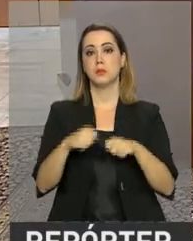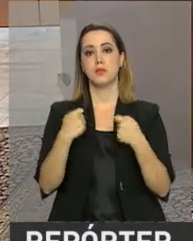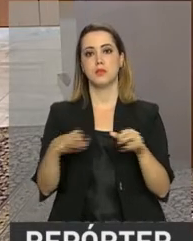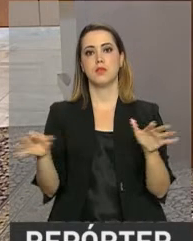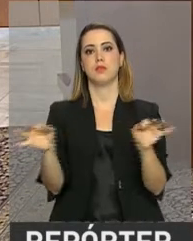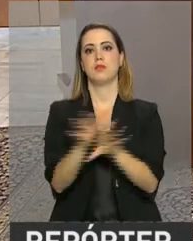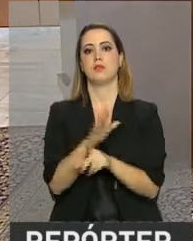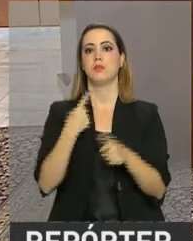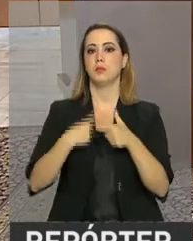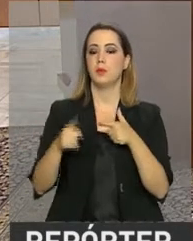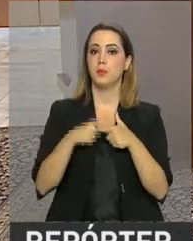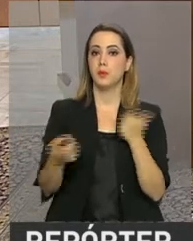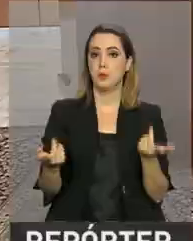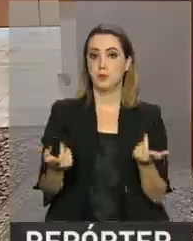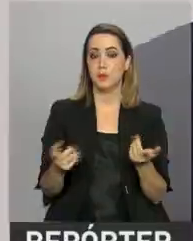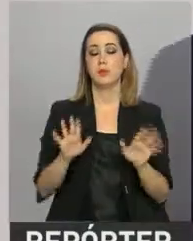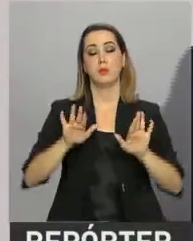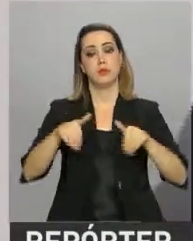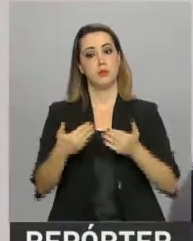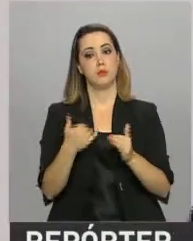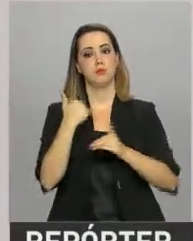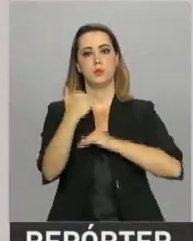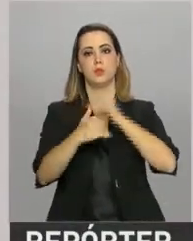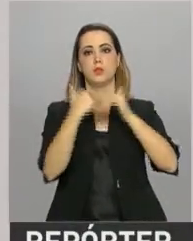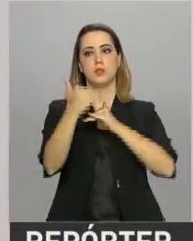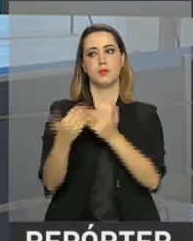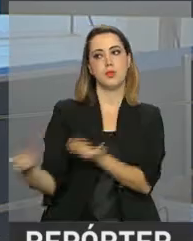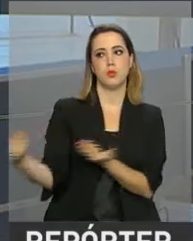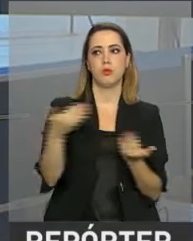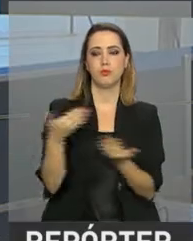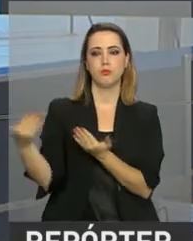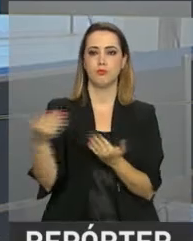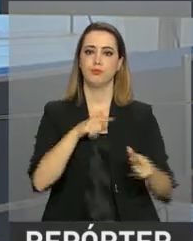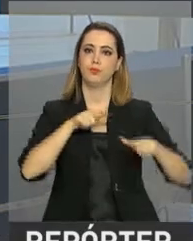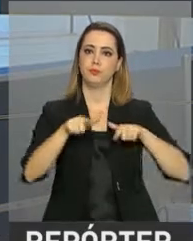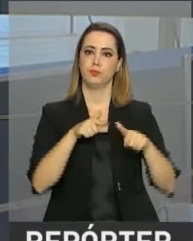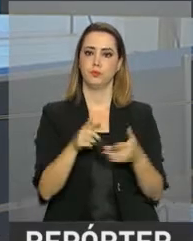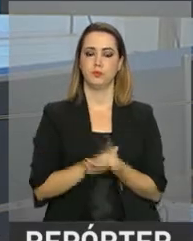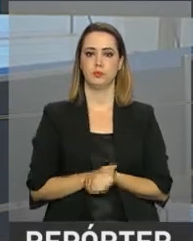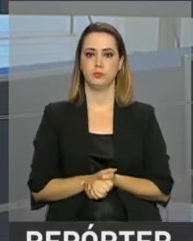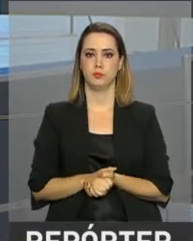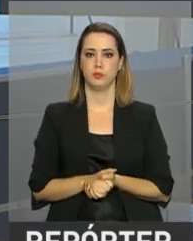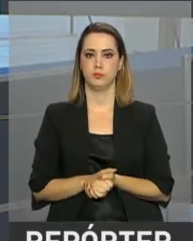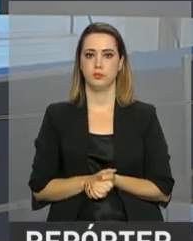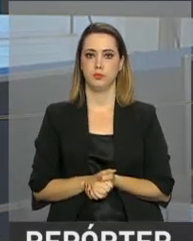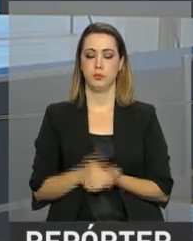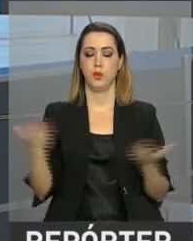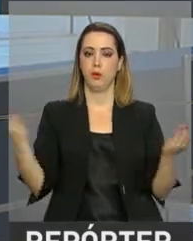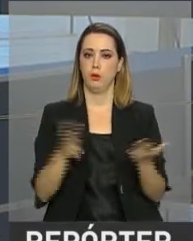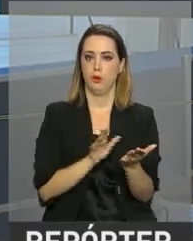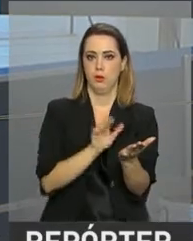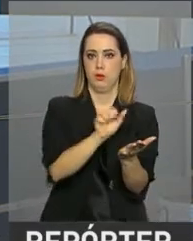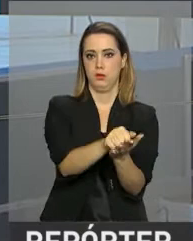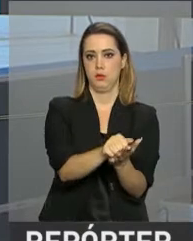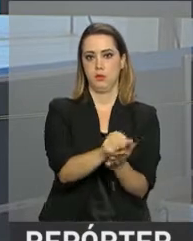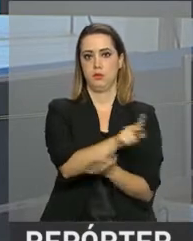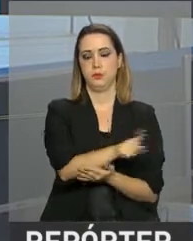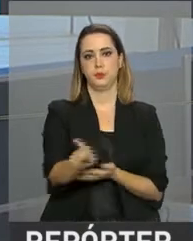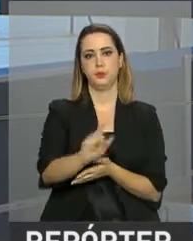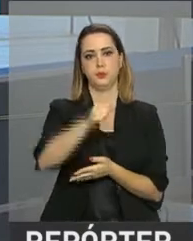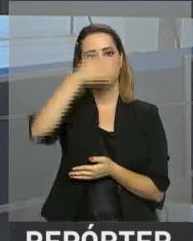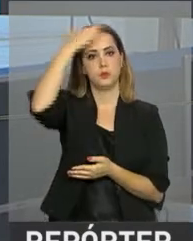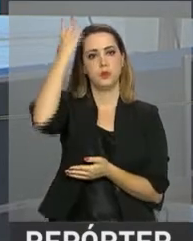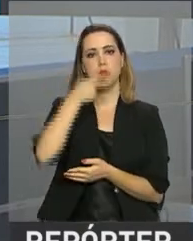recessão igual crescimento é que vem o emprego ainda na posse do ministro da cultura o presidente michel temer comentou